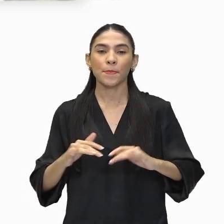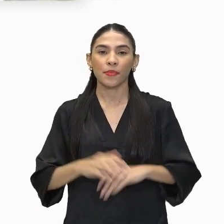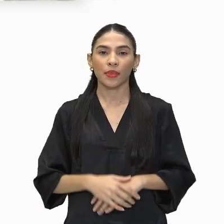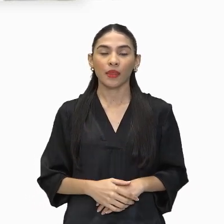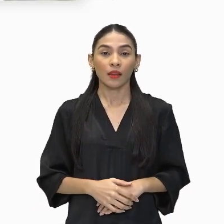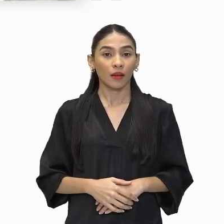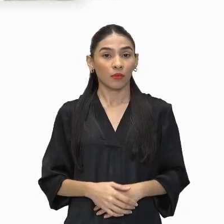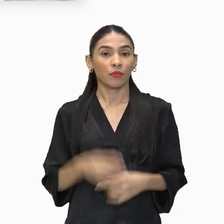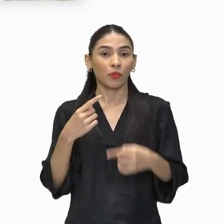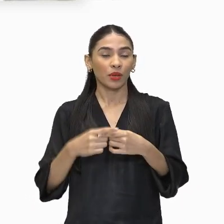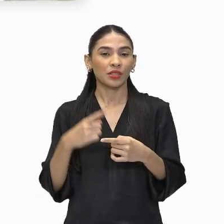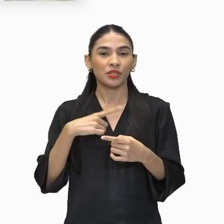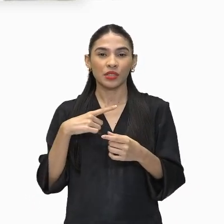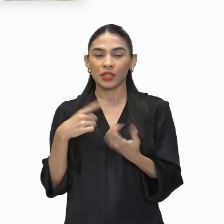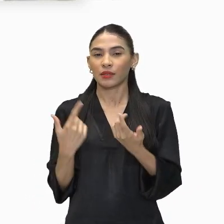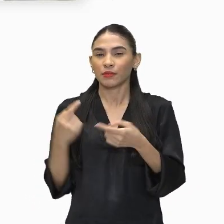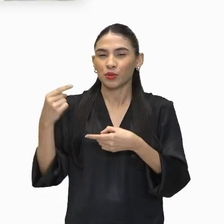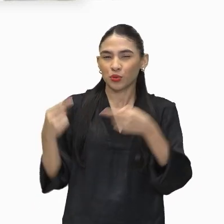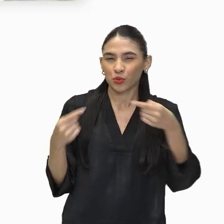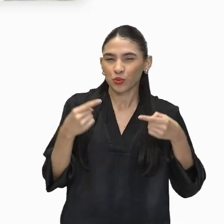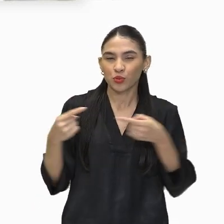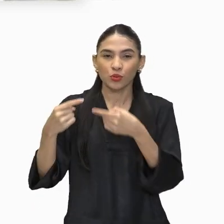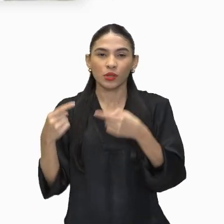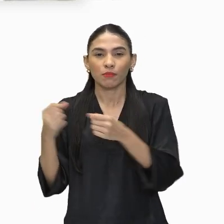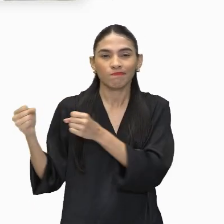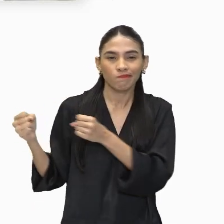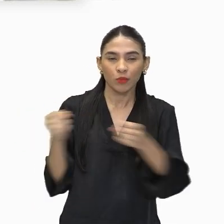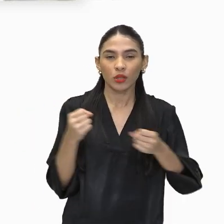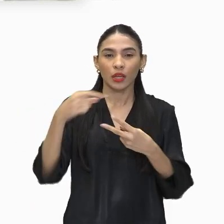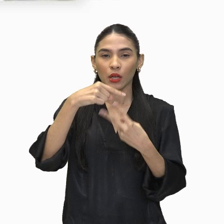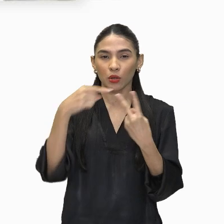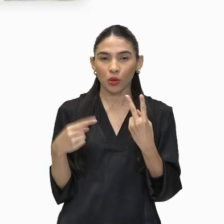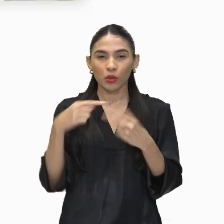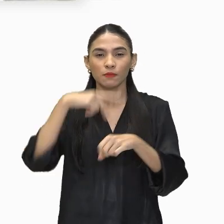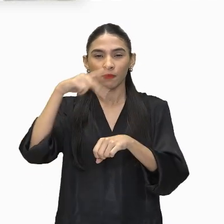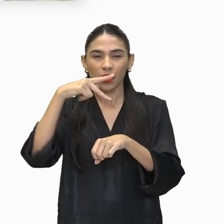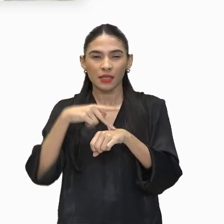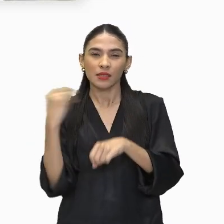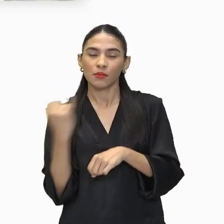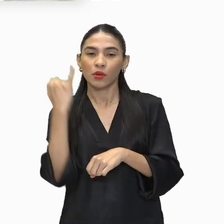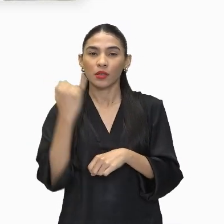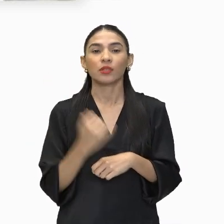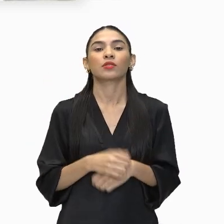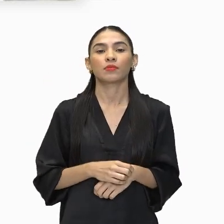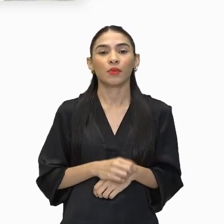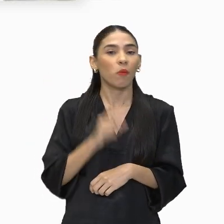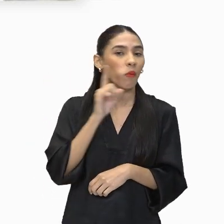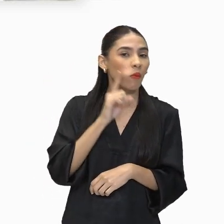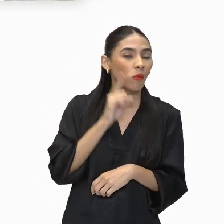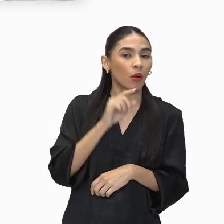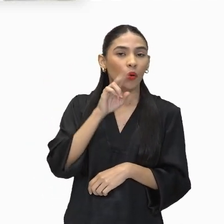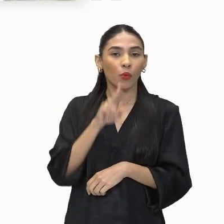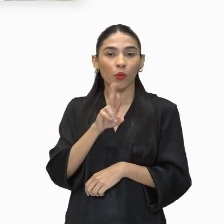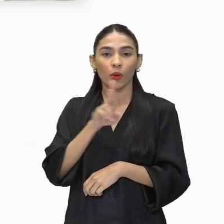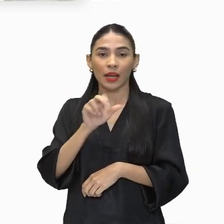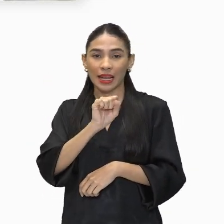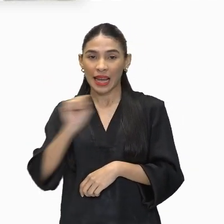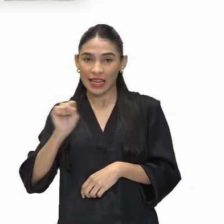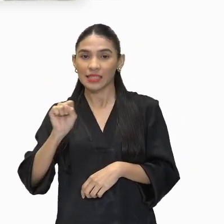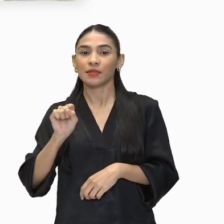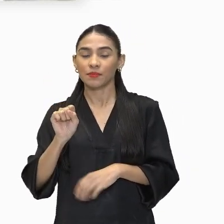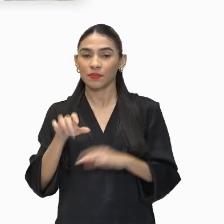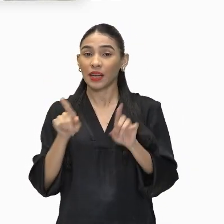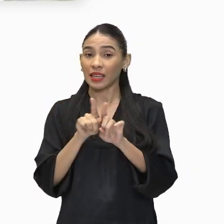devido à disputa de poder entre duas grandes potências, Estados Unidos e União Soviética, e essa disputa